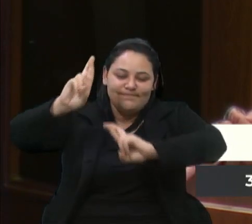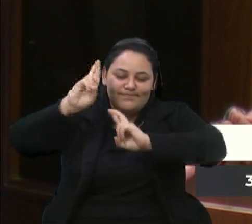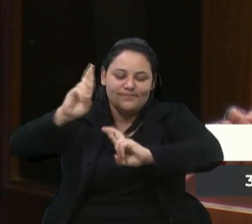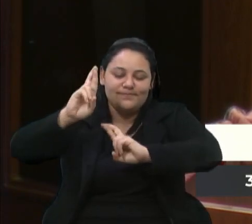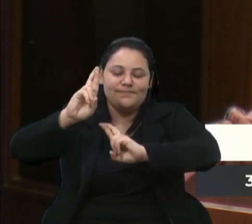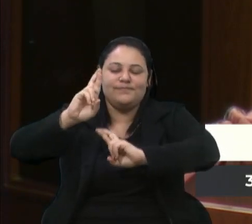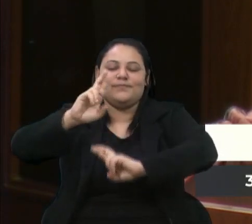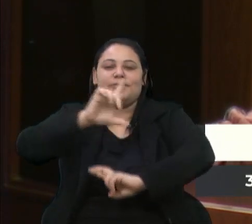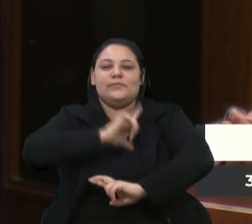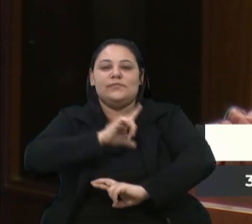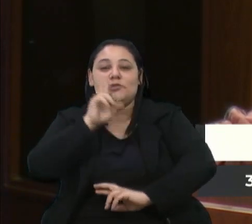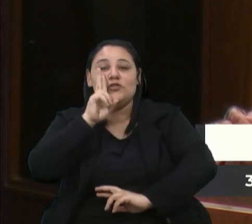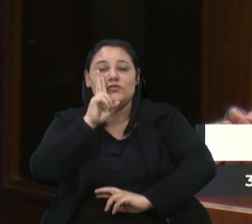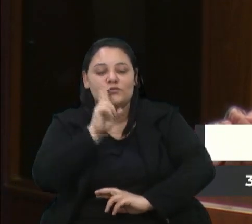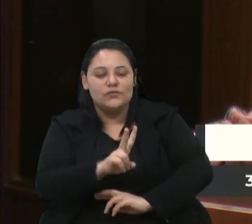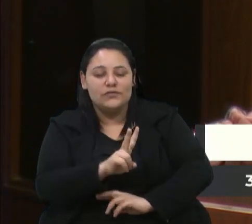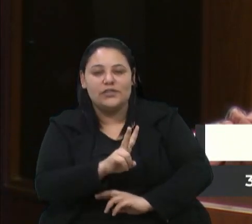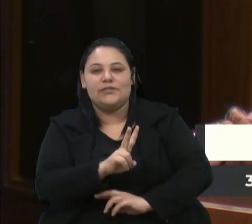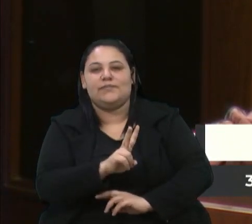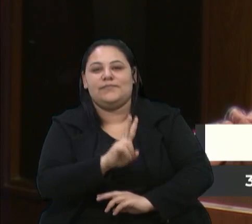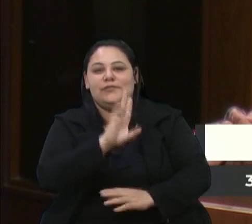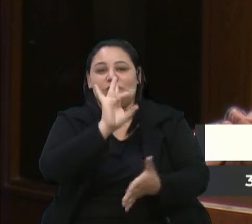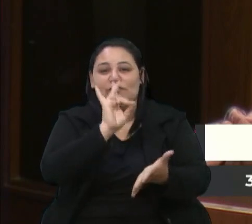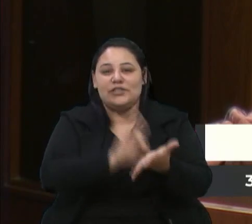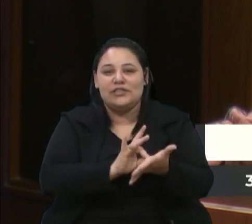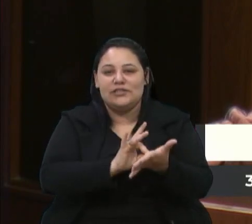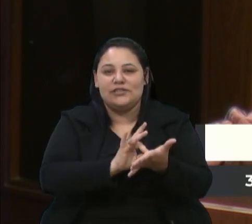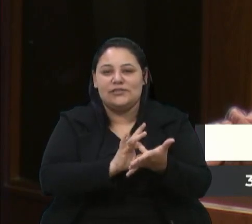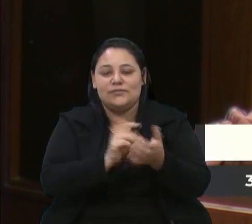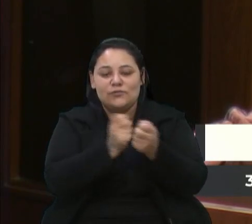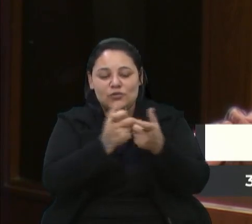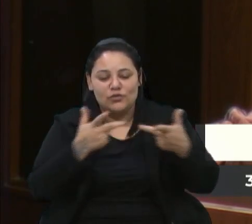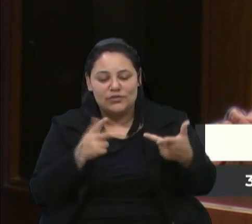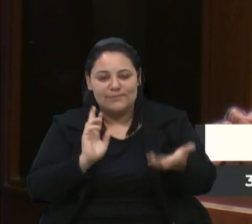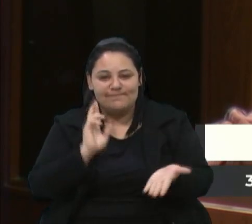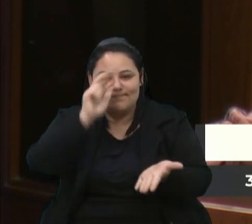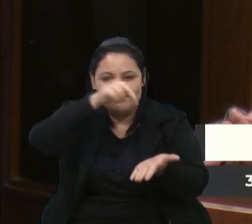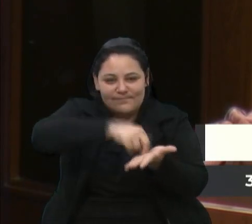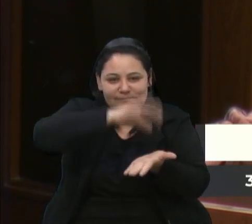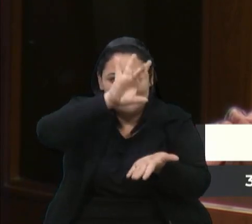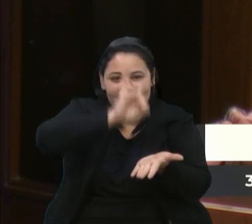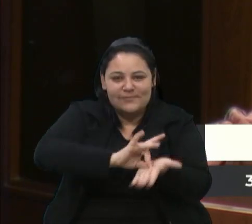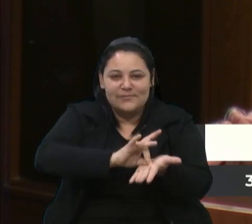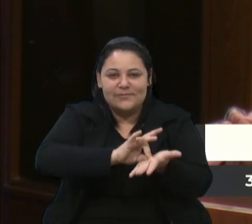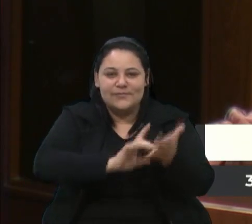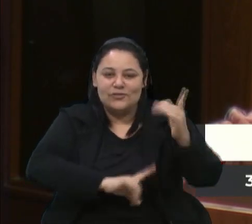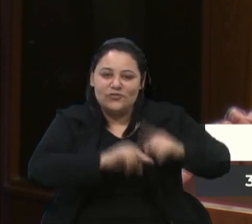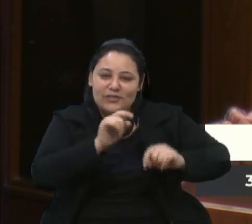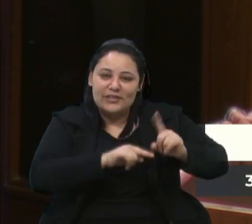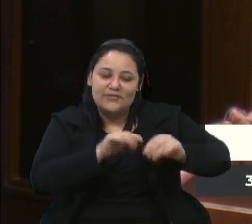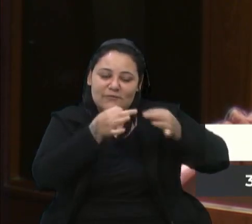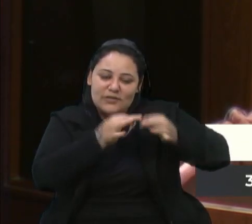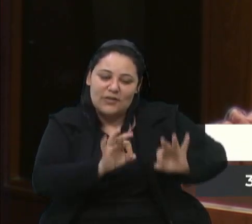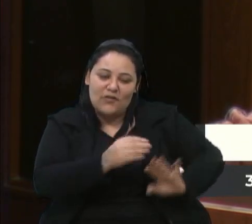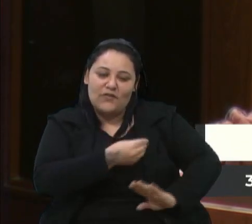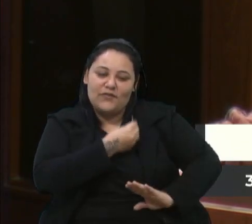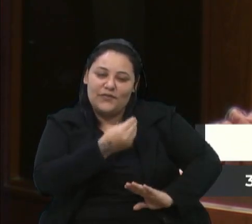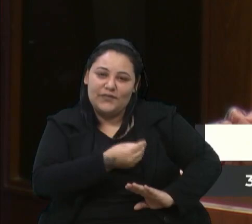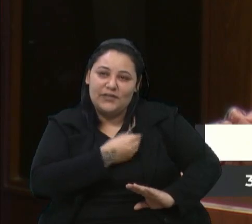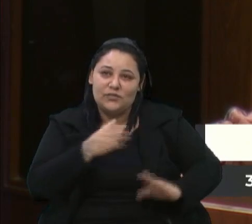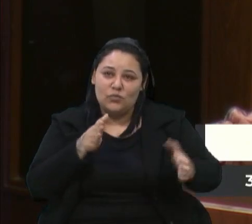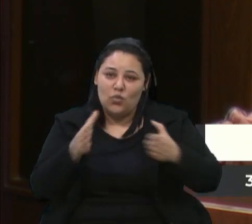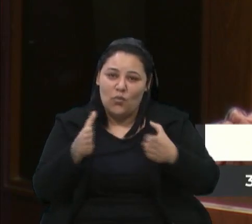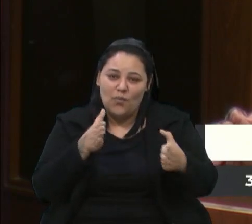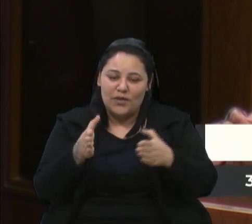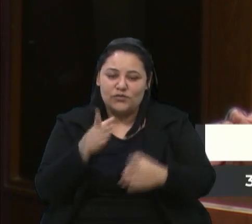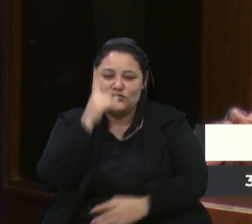que a gente vê ações concretas sendo realizadas, ações que salvarão vidas em um momento